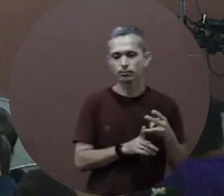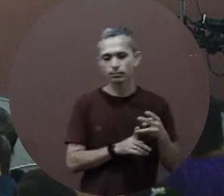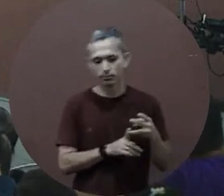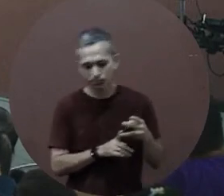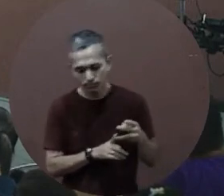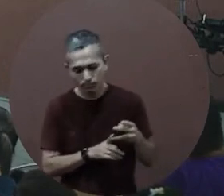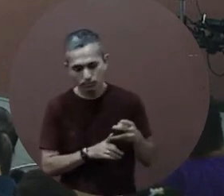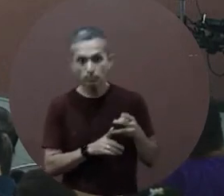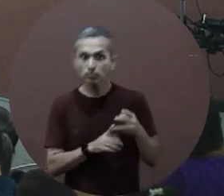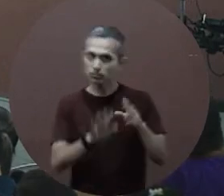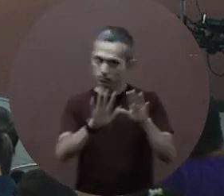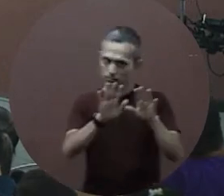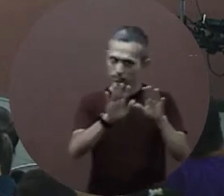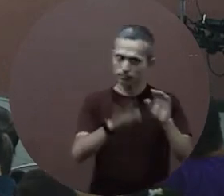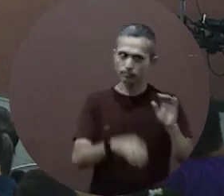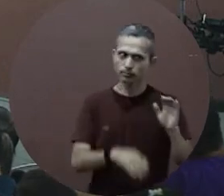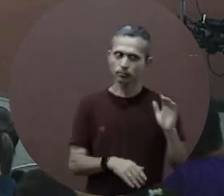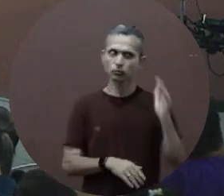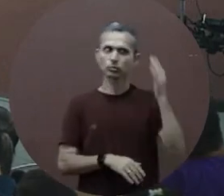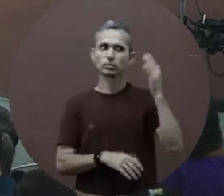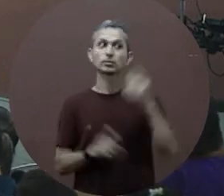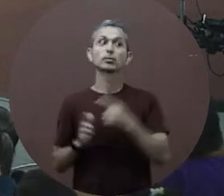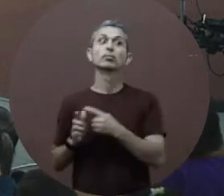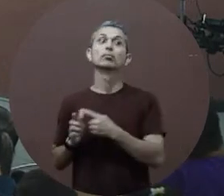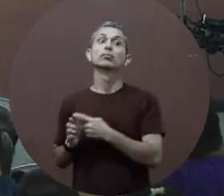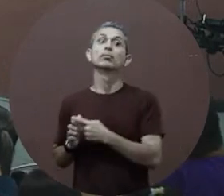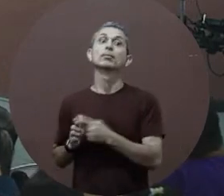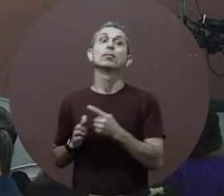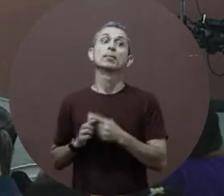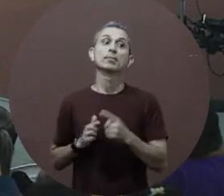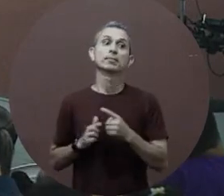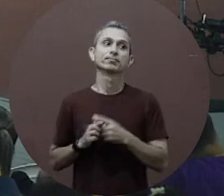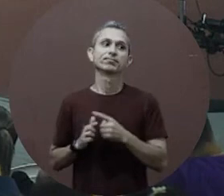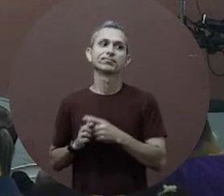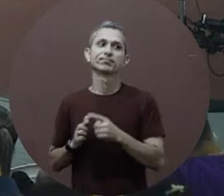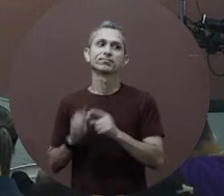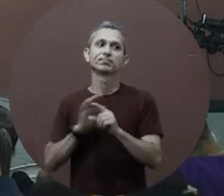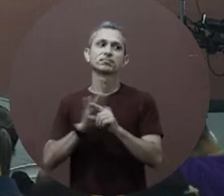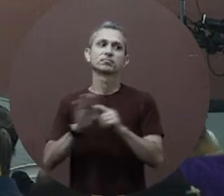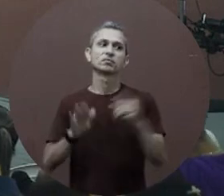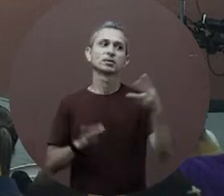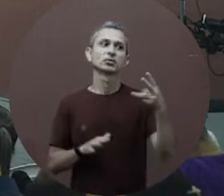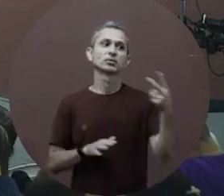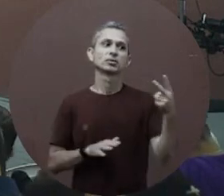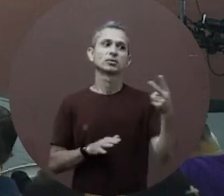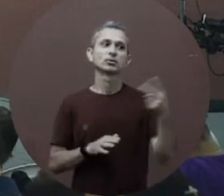Vão vir problemas, vão vir tribulações. Olha o verso 32.